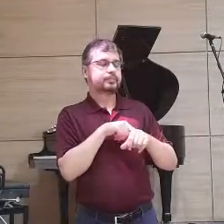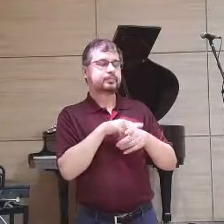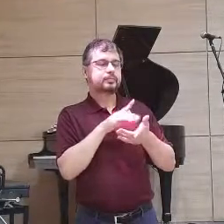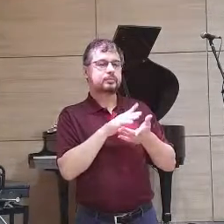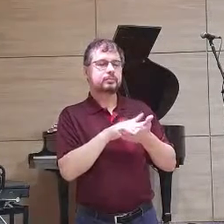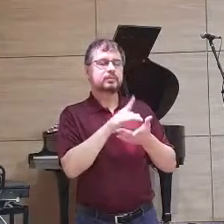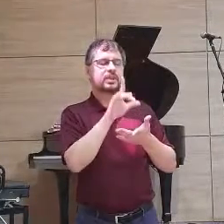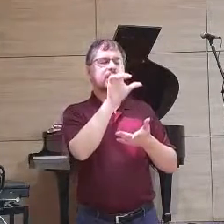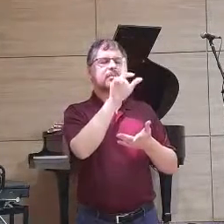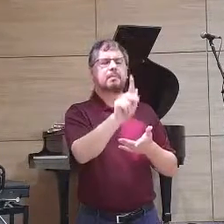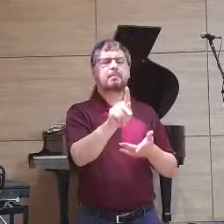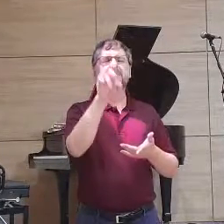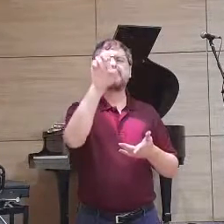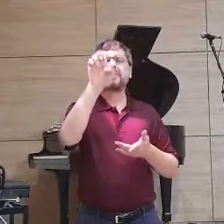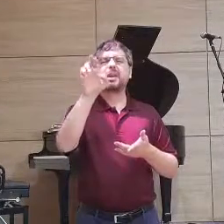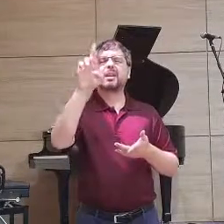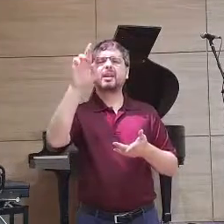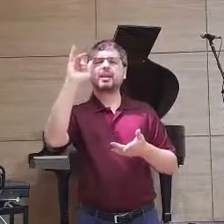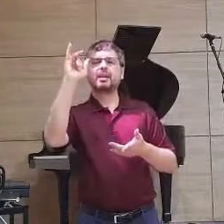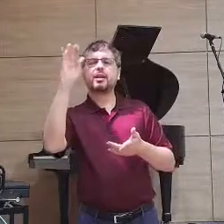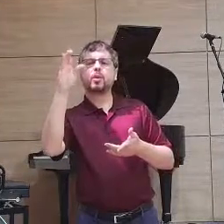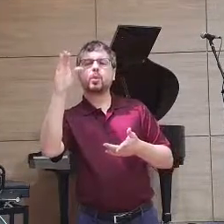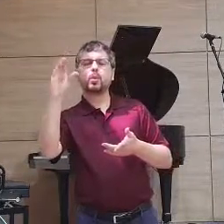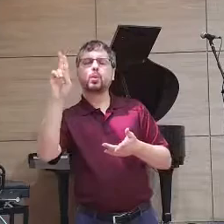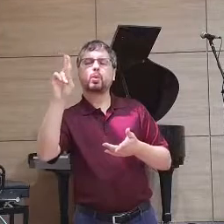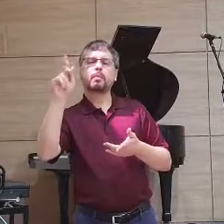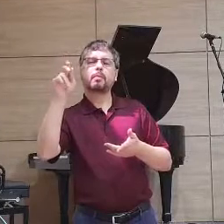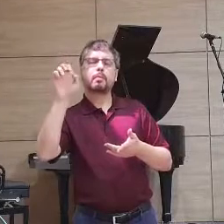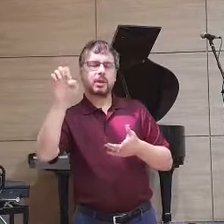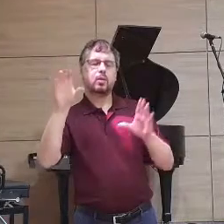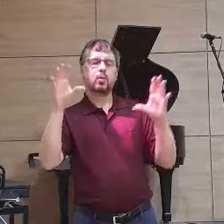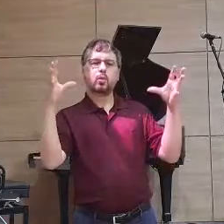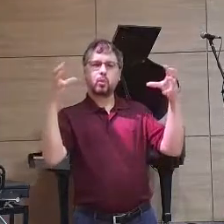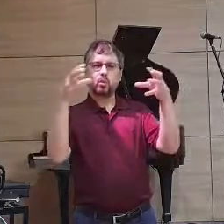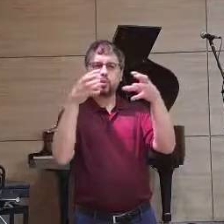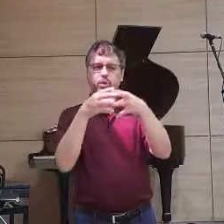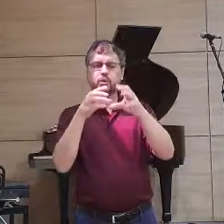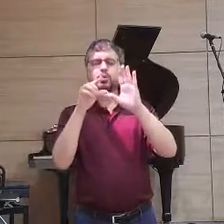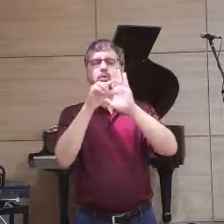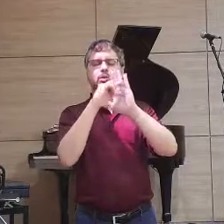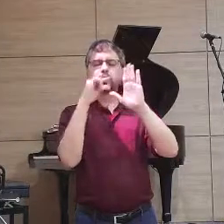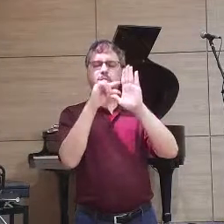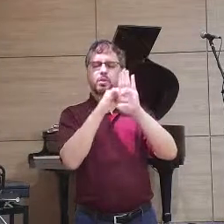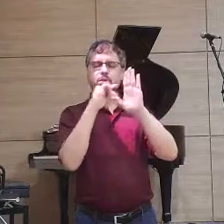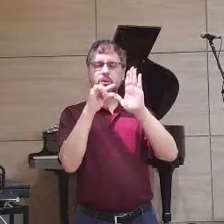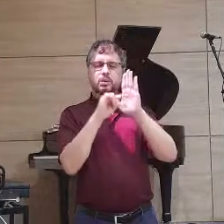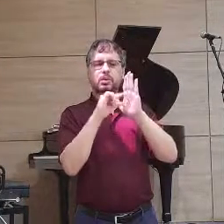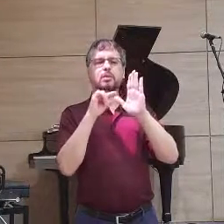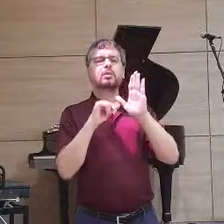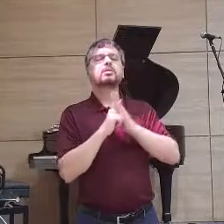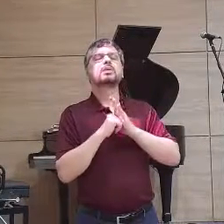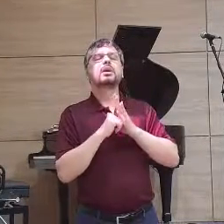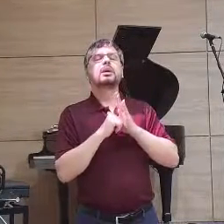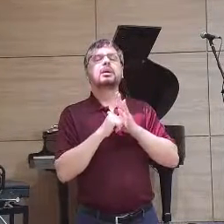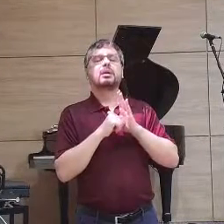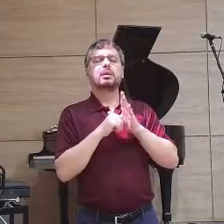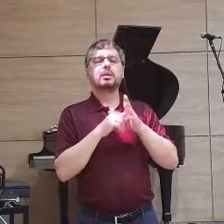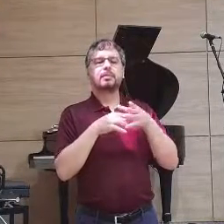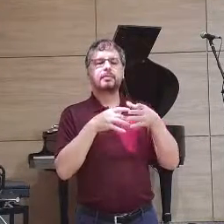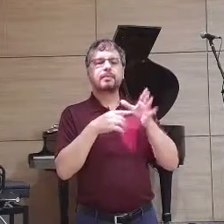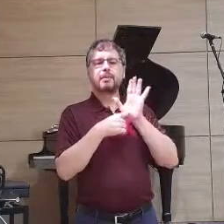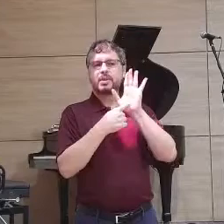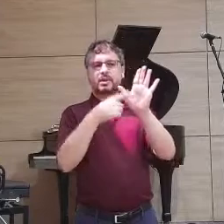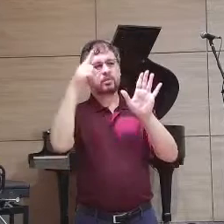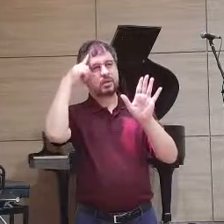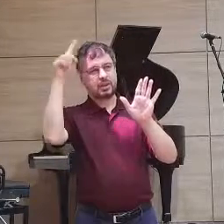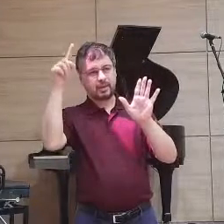perícope é um conjunto de versículos que compõem uma ideia Tá bom então é comum por exemplo você ter um um um capítulo